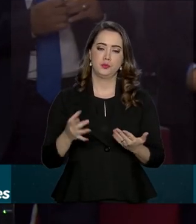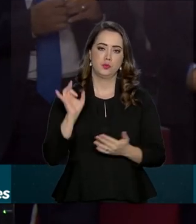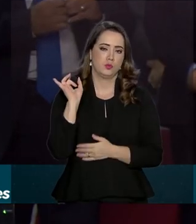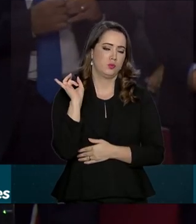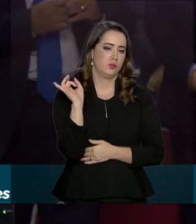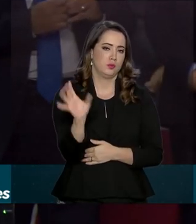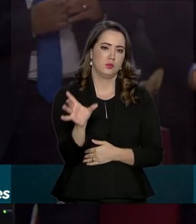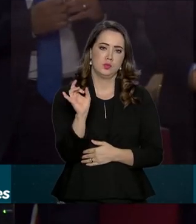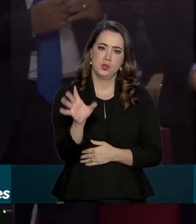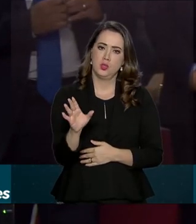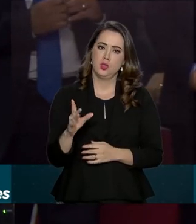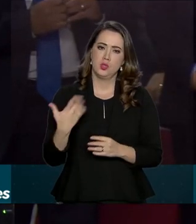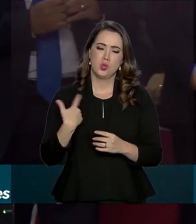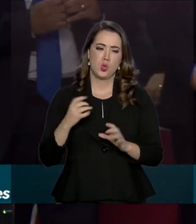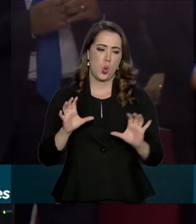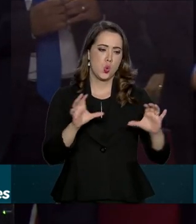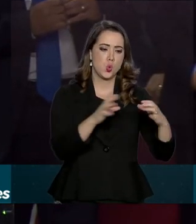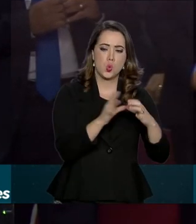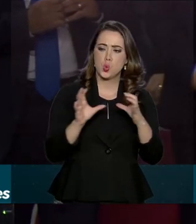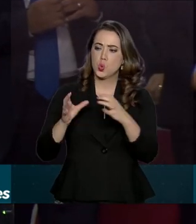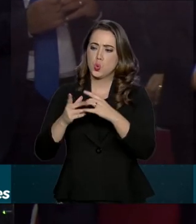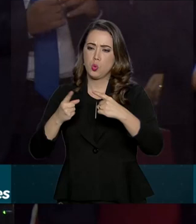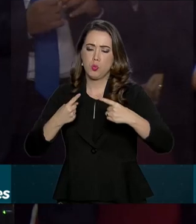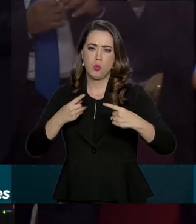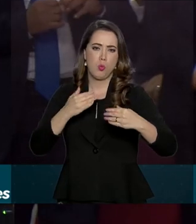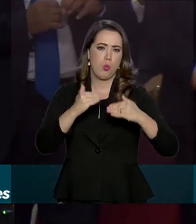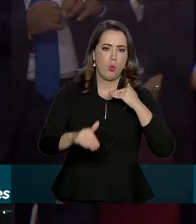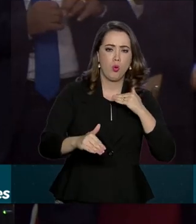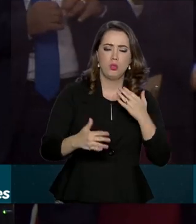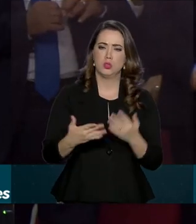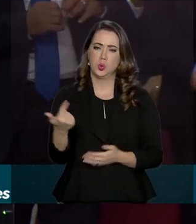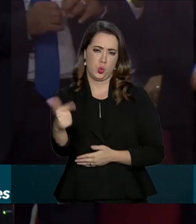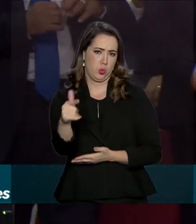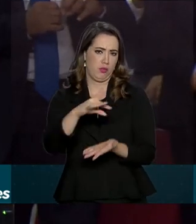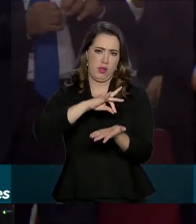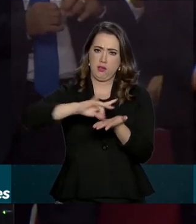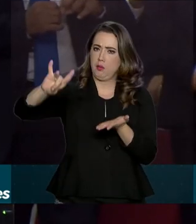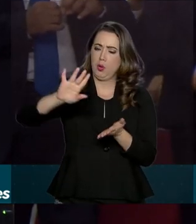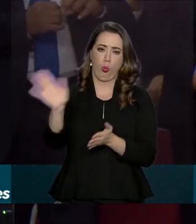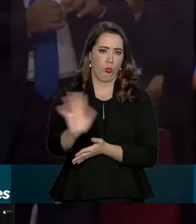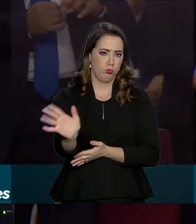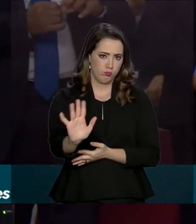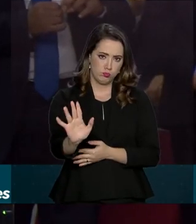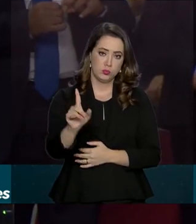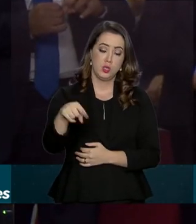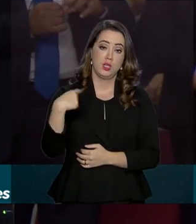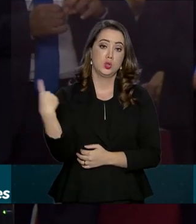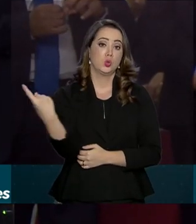Apenas oponentes, não adversários, não inimigos. E nós